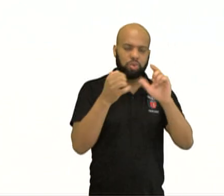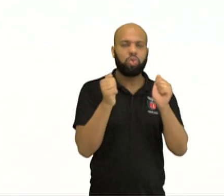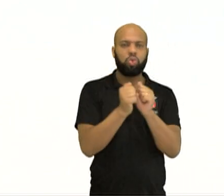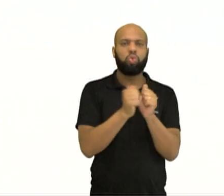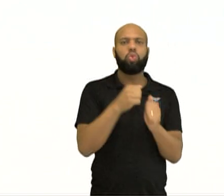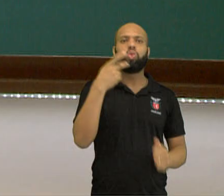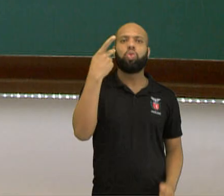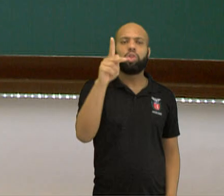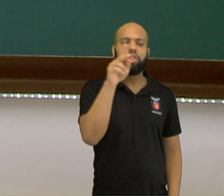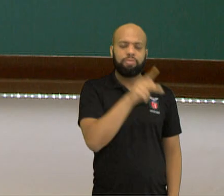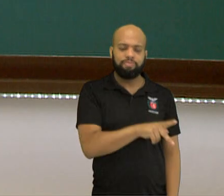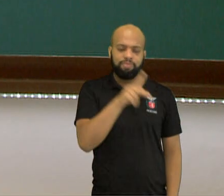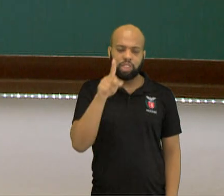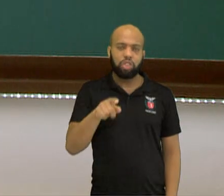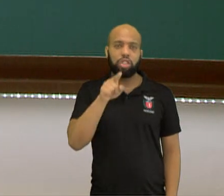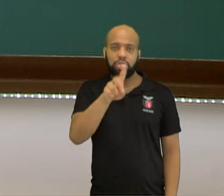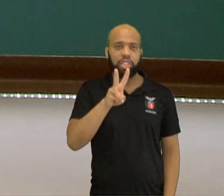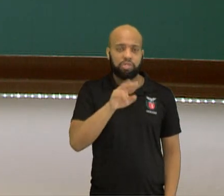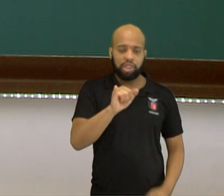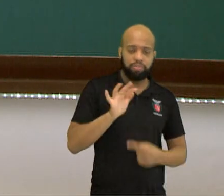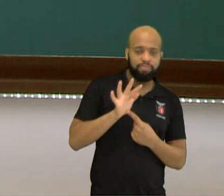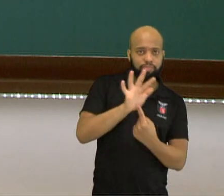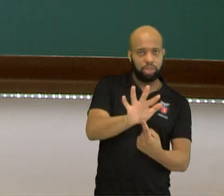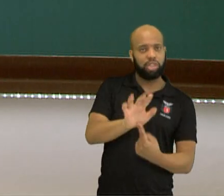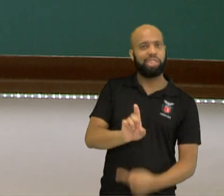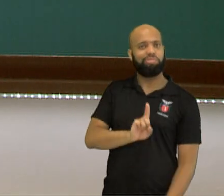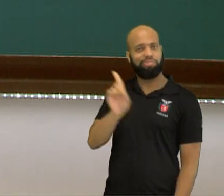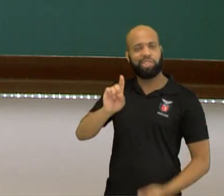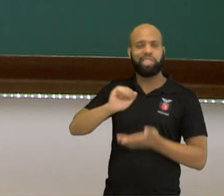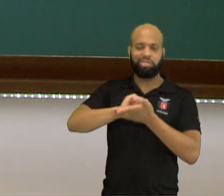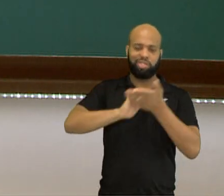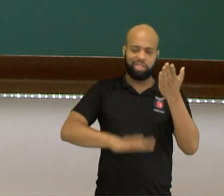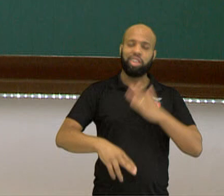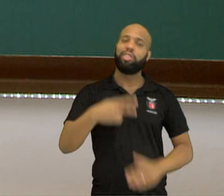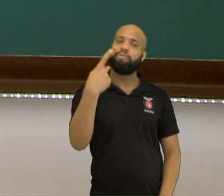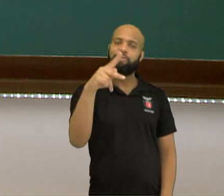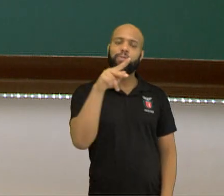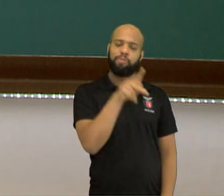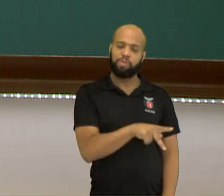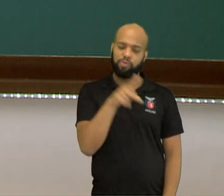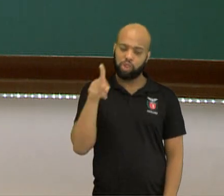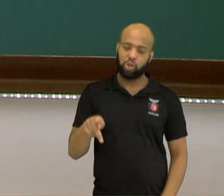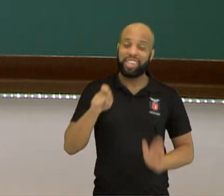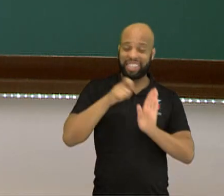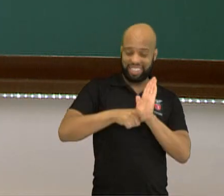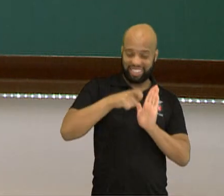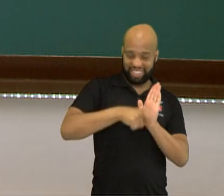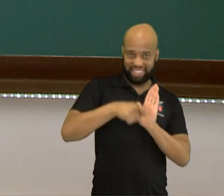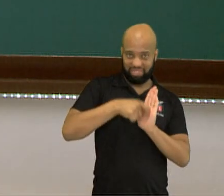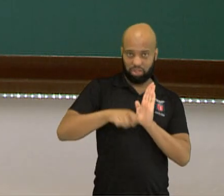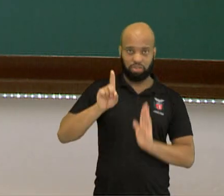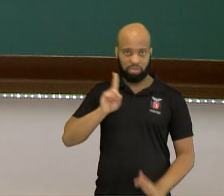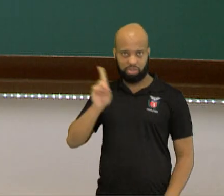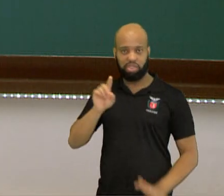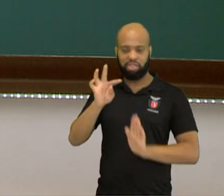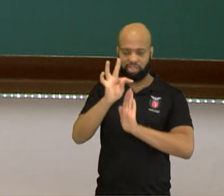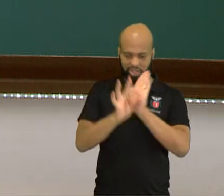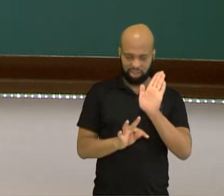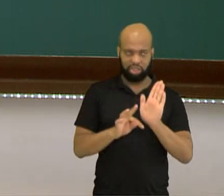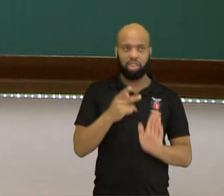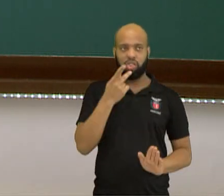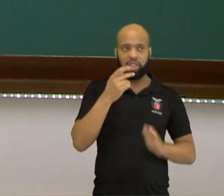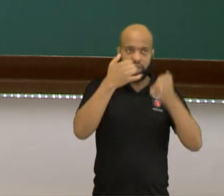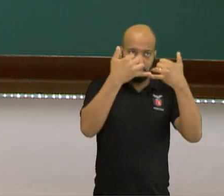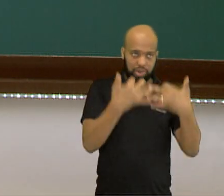professor, você apresentasse para ele, né, a escrita. Então, para você